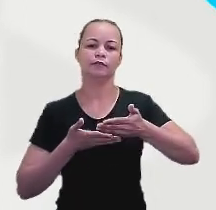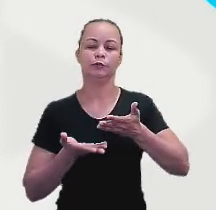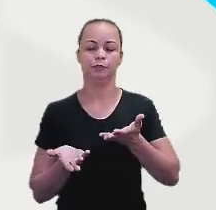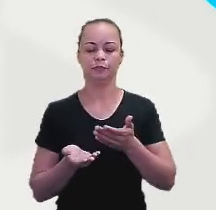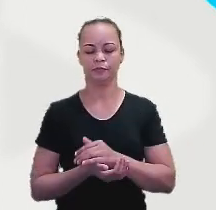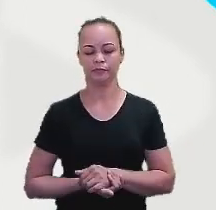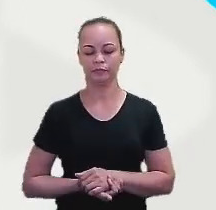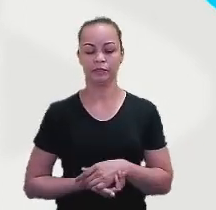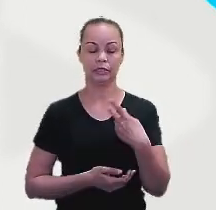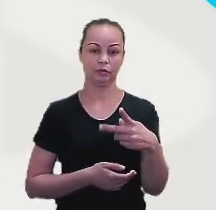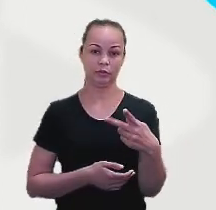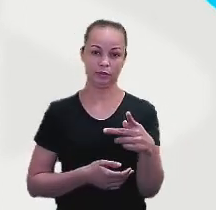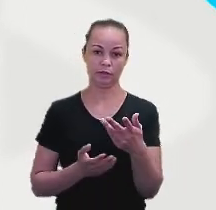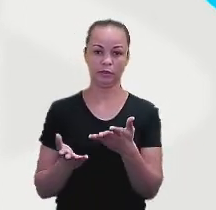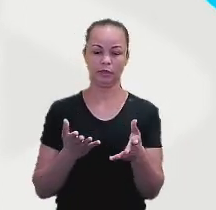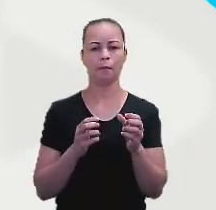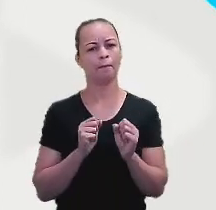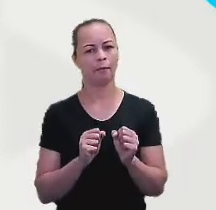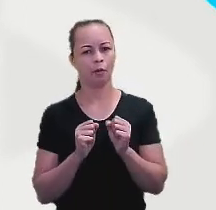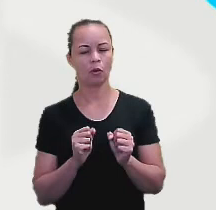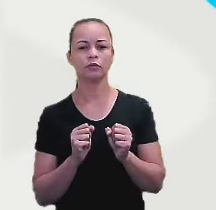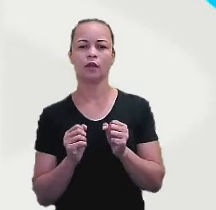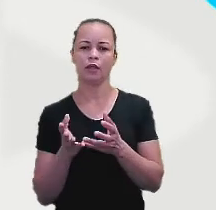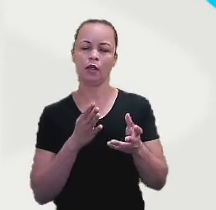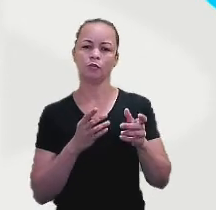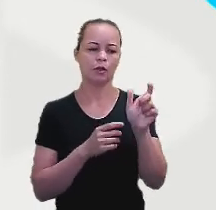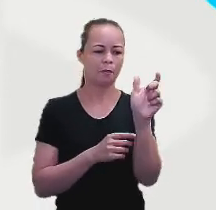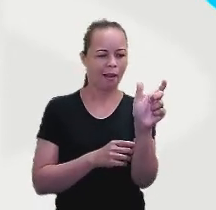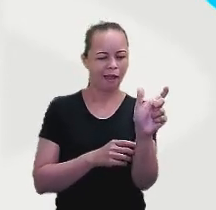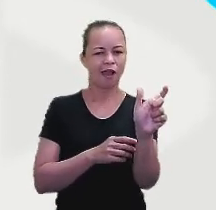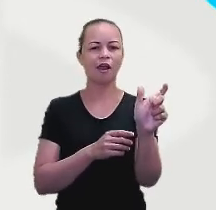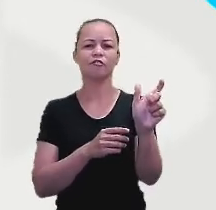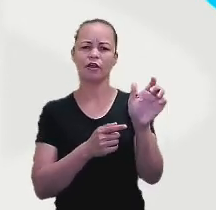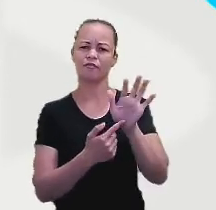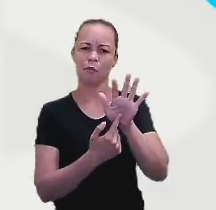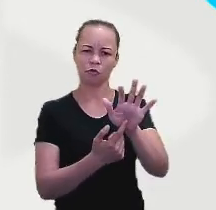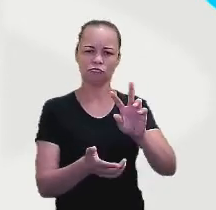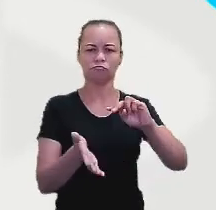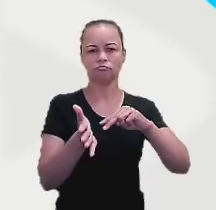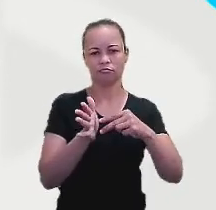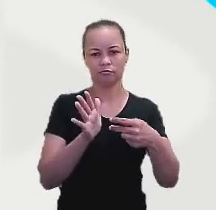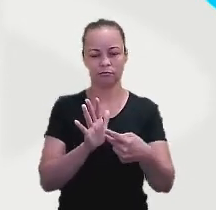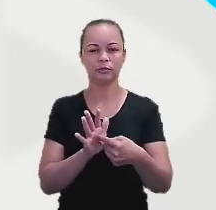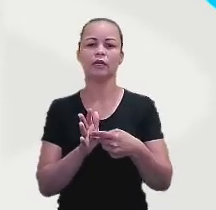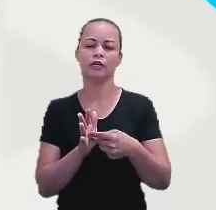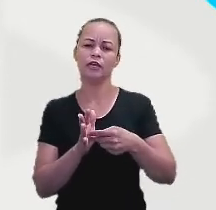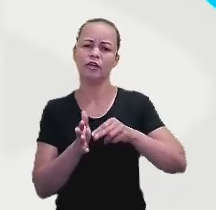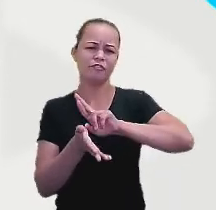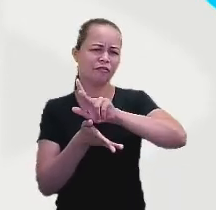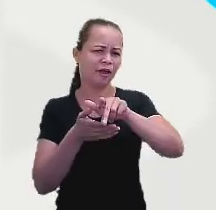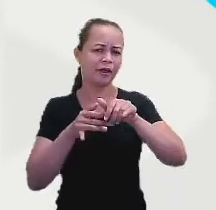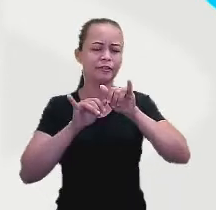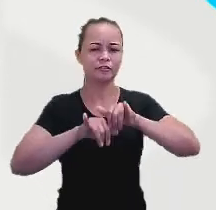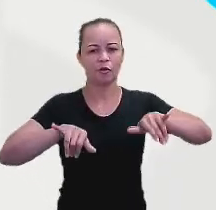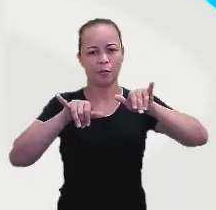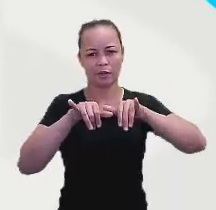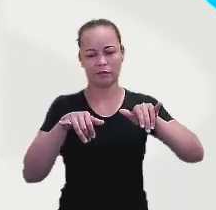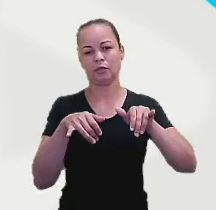aí, nós podemos colocar lá a palavrinha e ele vai apresentar os significados e outras informações sobre o